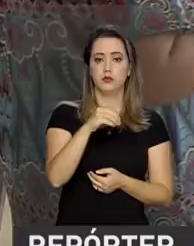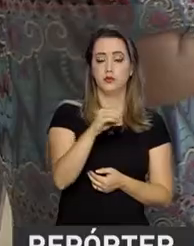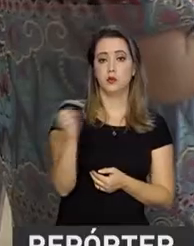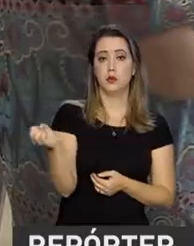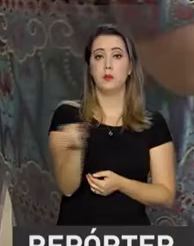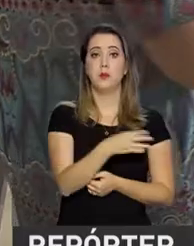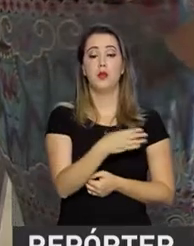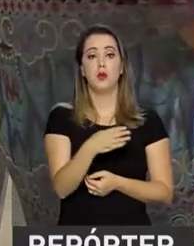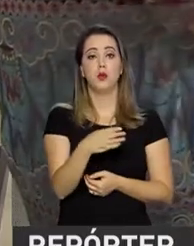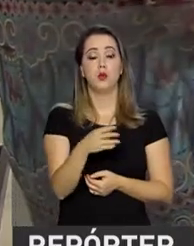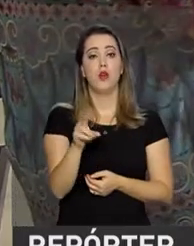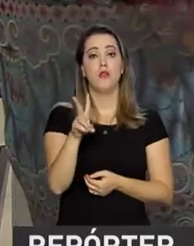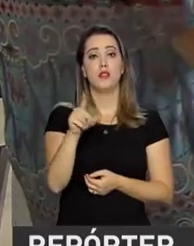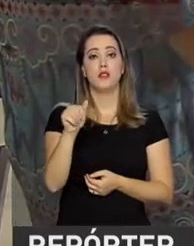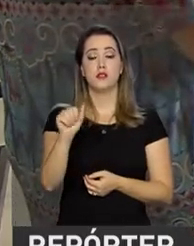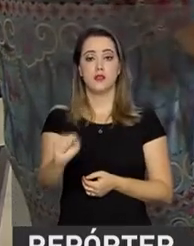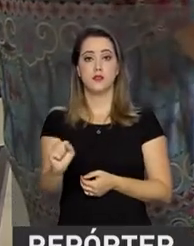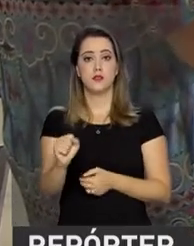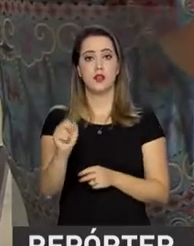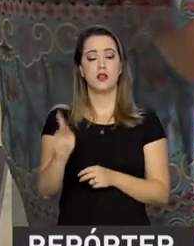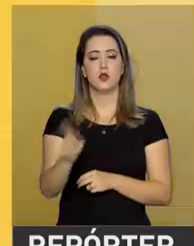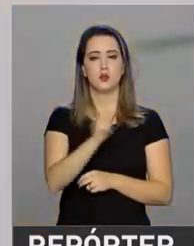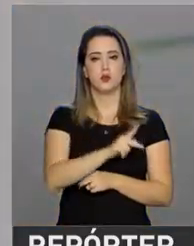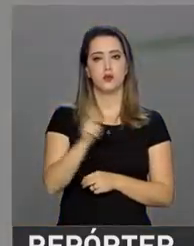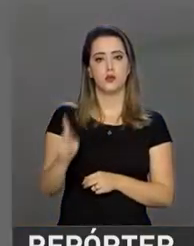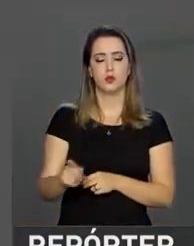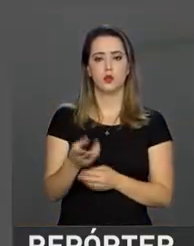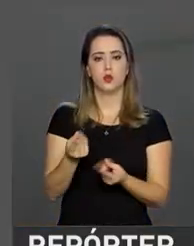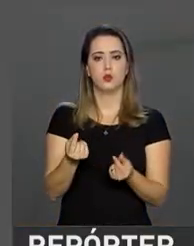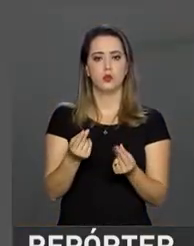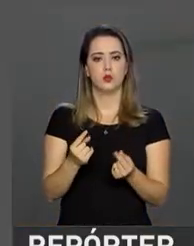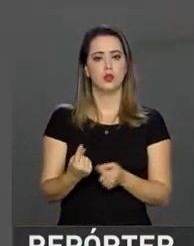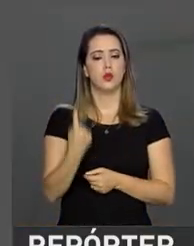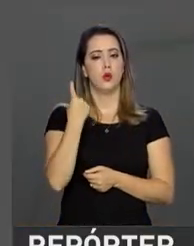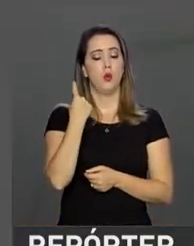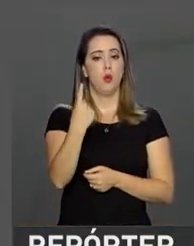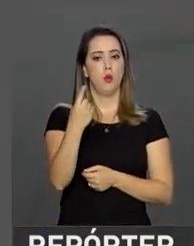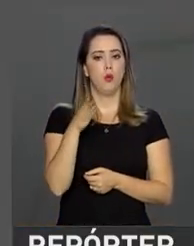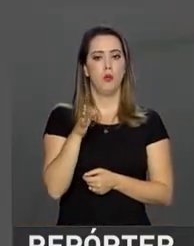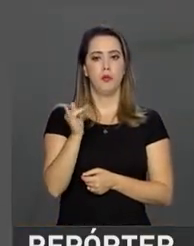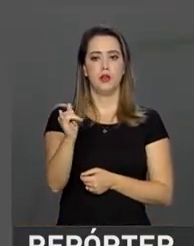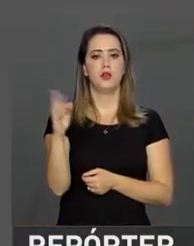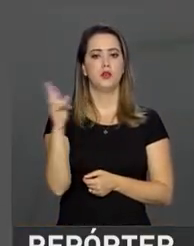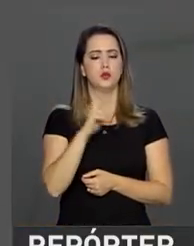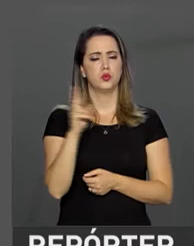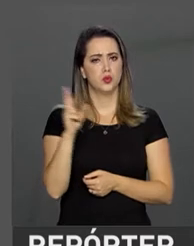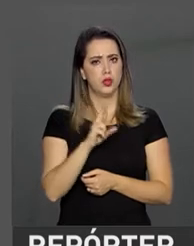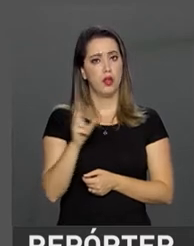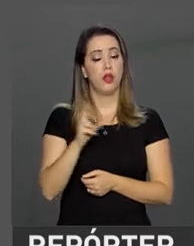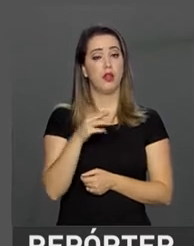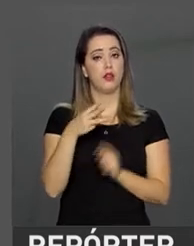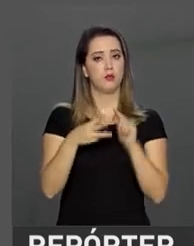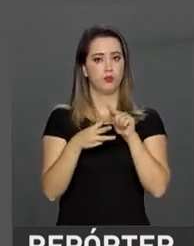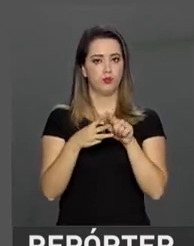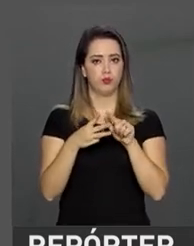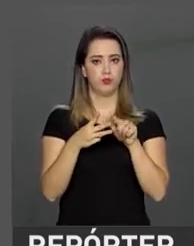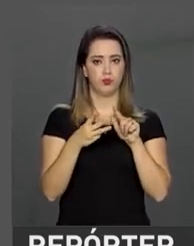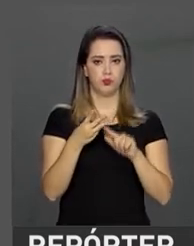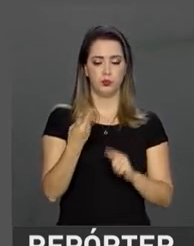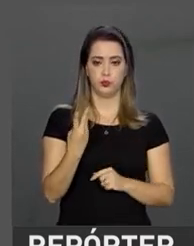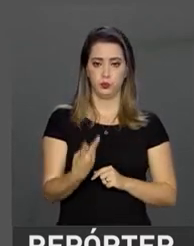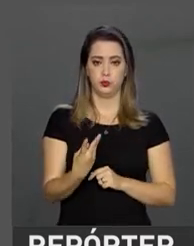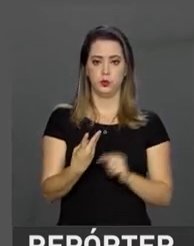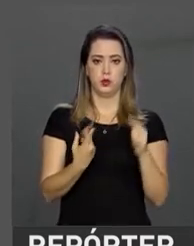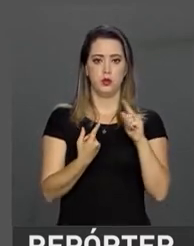vagas em programas de formação de docentes. O investimento é de R$1 bilhão em 3 iniciativas. O